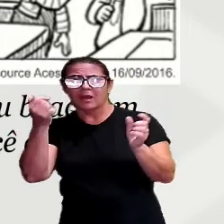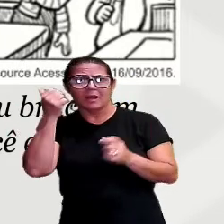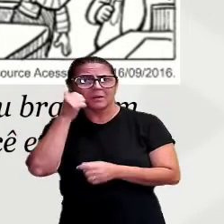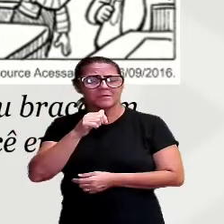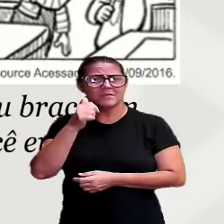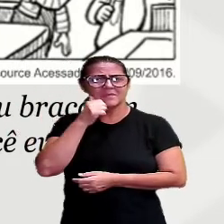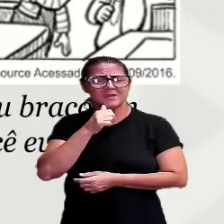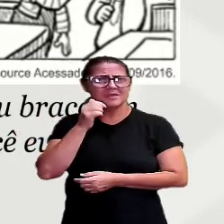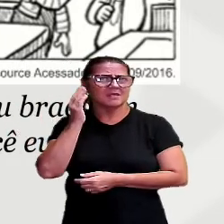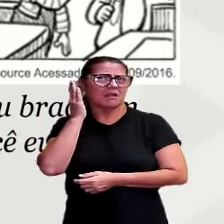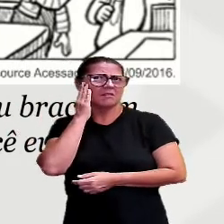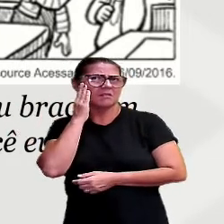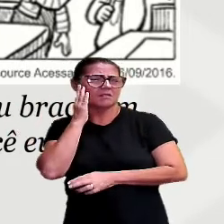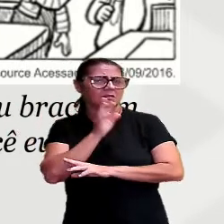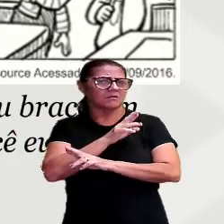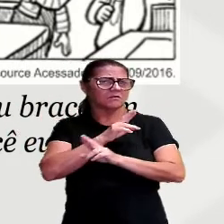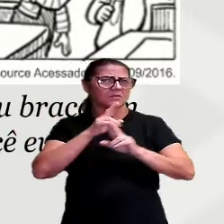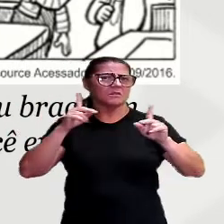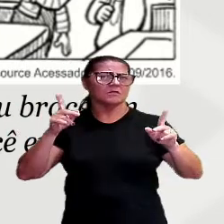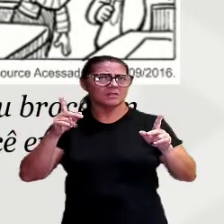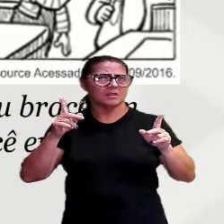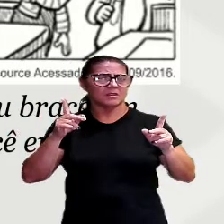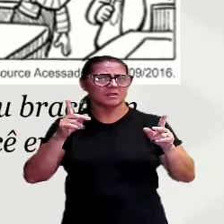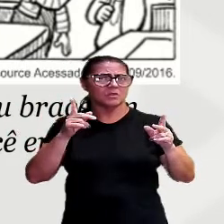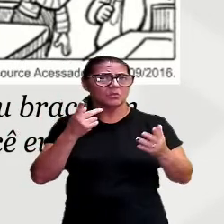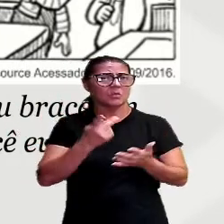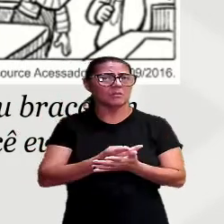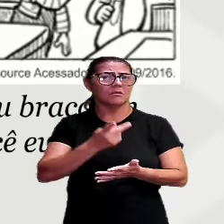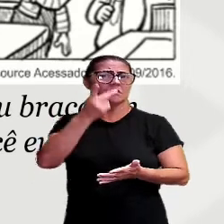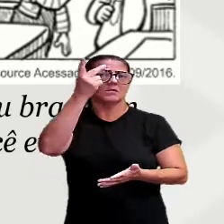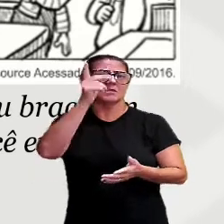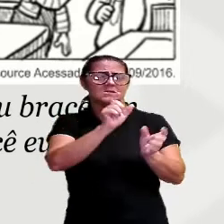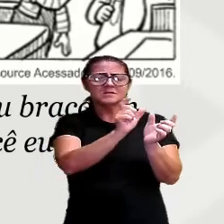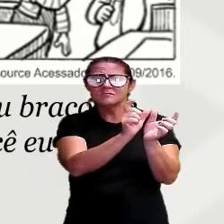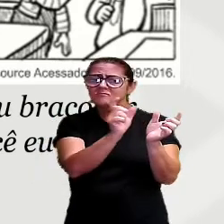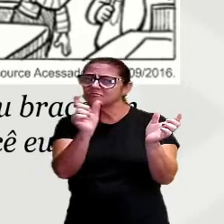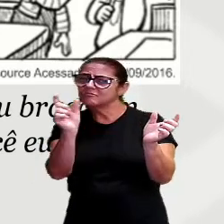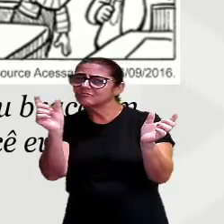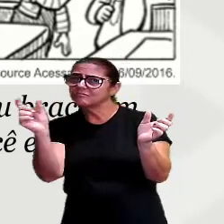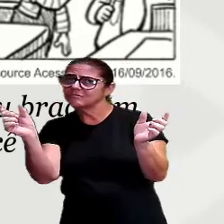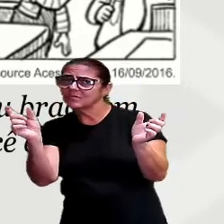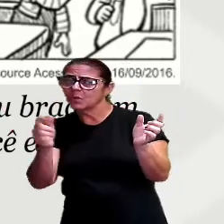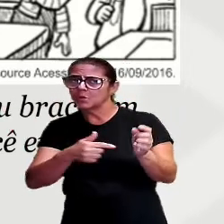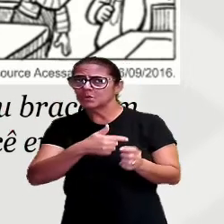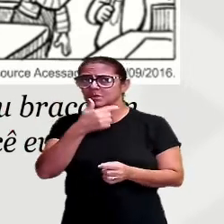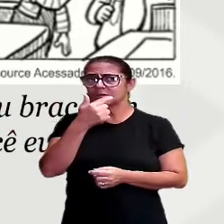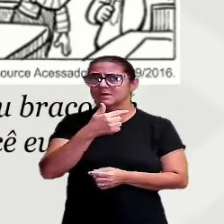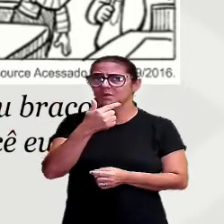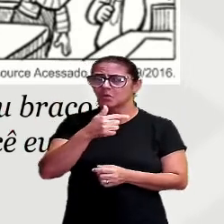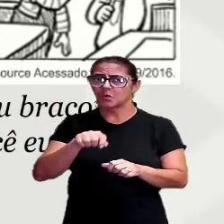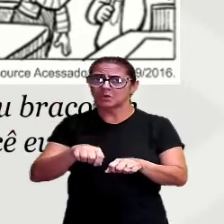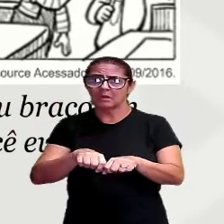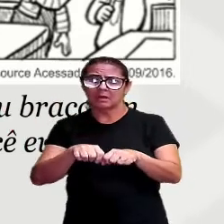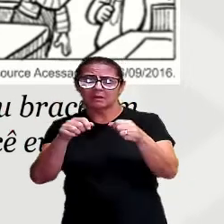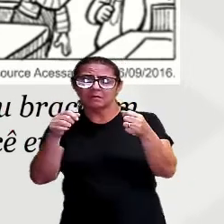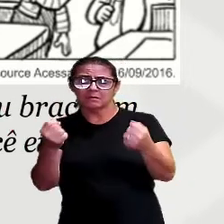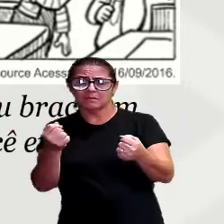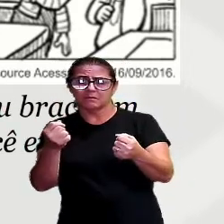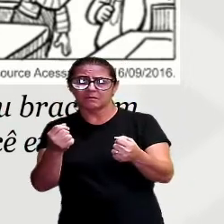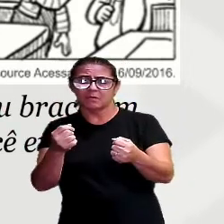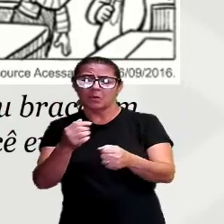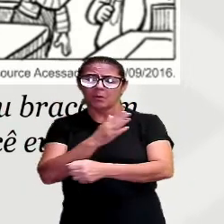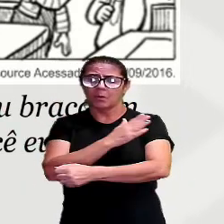forma diferente o que foi passado nessa tirinha. Então, quando ele disse no segundo quadrinho que quebrou o braço